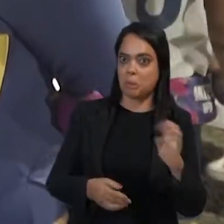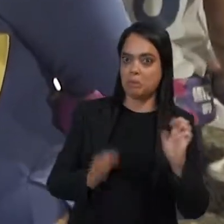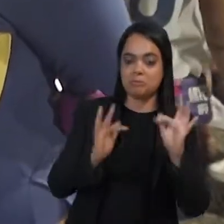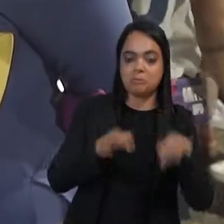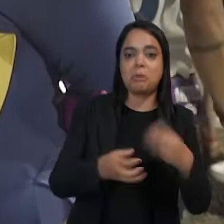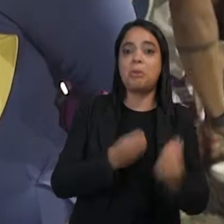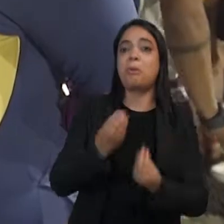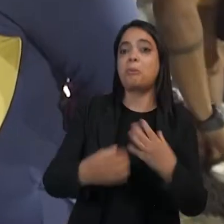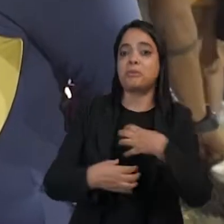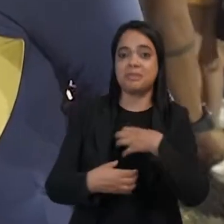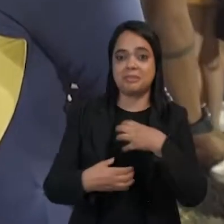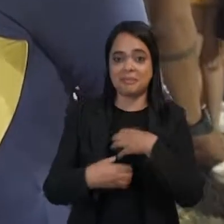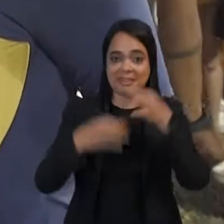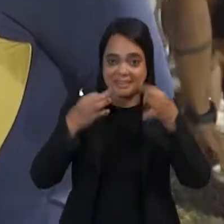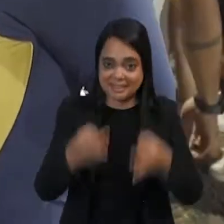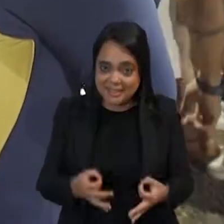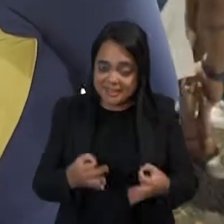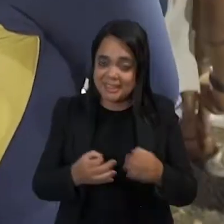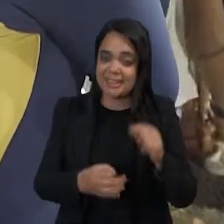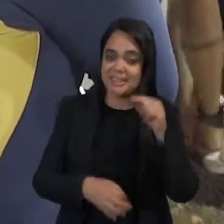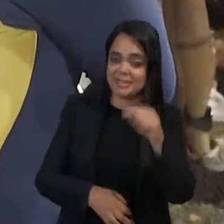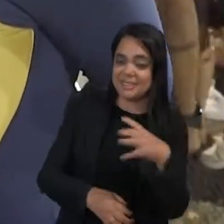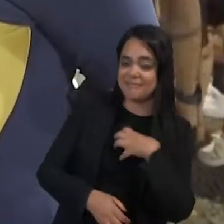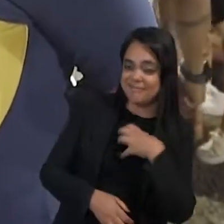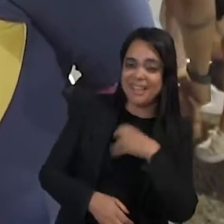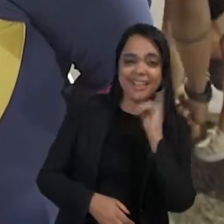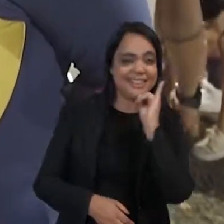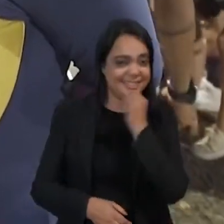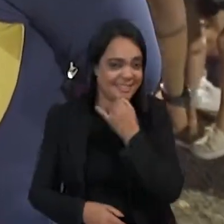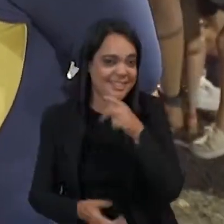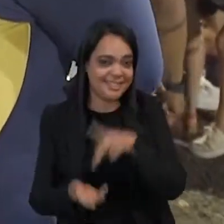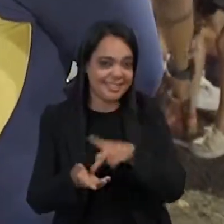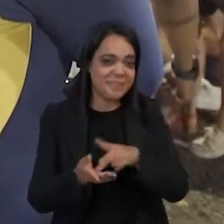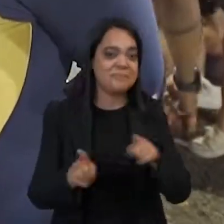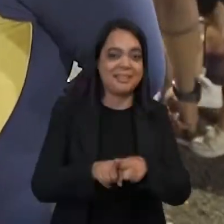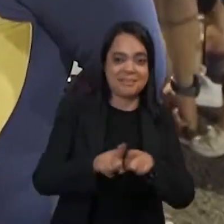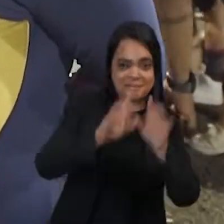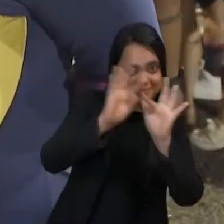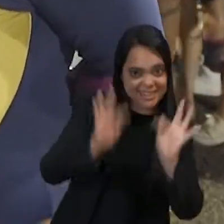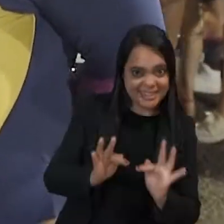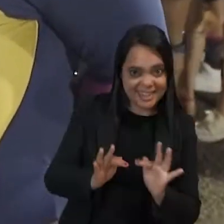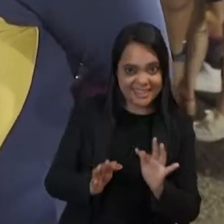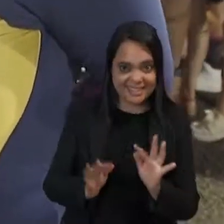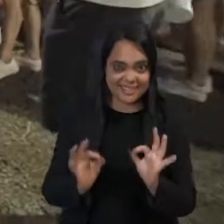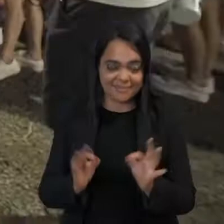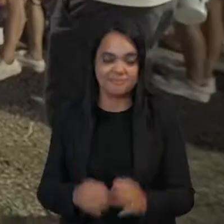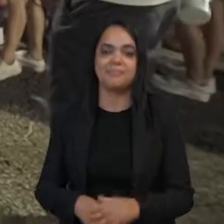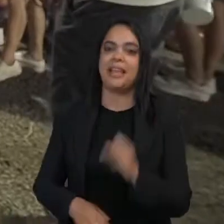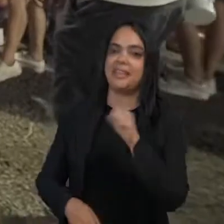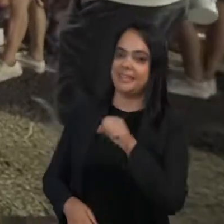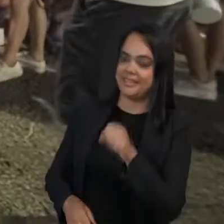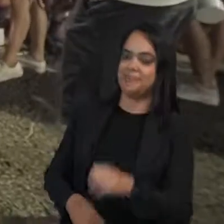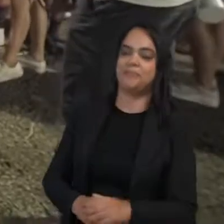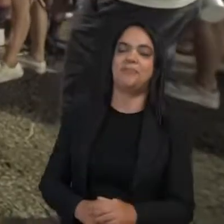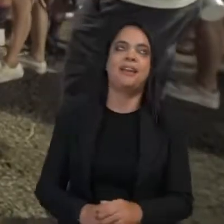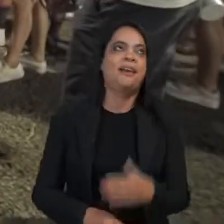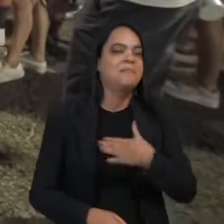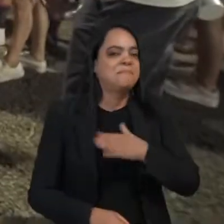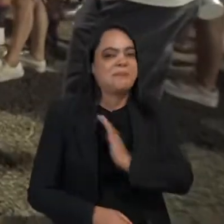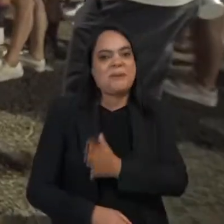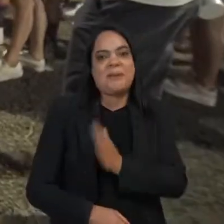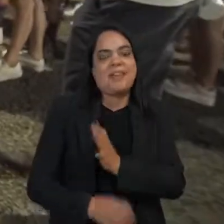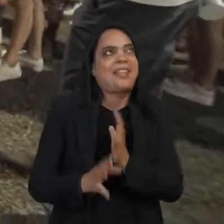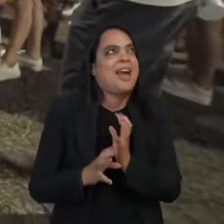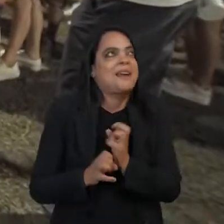é o sentimento que fica? Eu tenho certeza que tem uma tristeza, mas uma felicidade muito grande, né? Sim. Assim, o